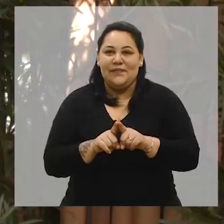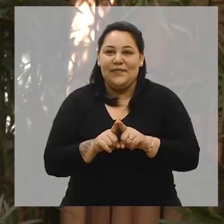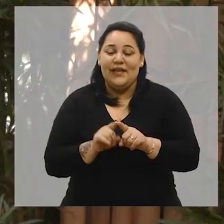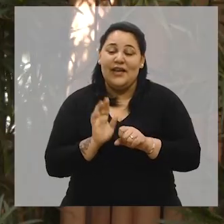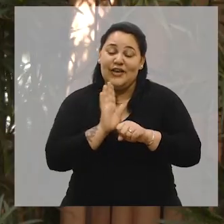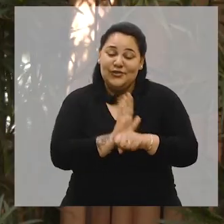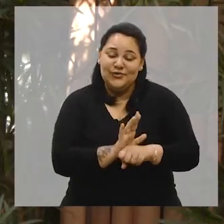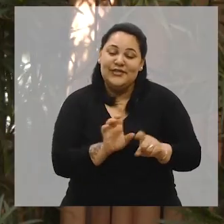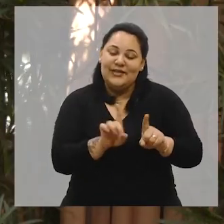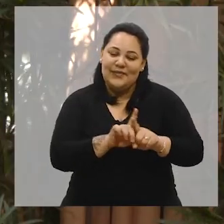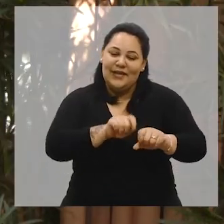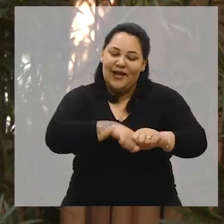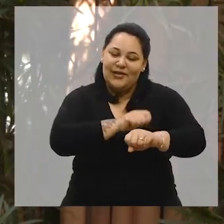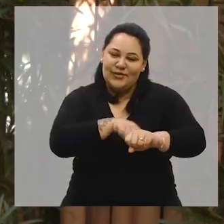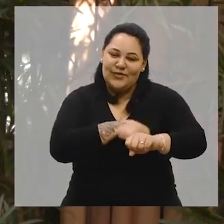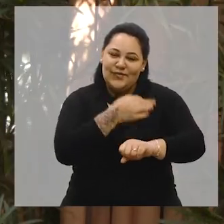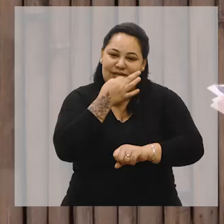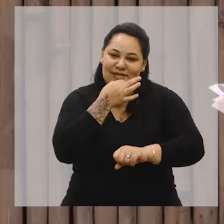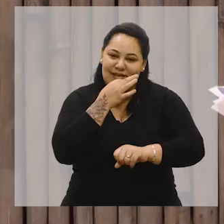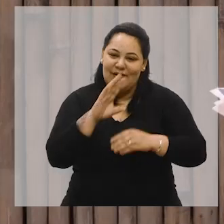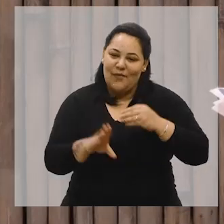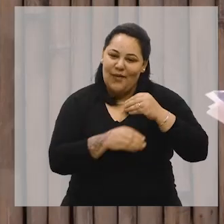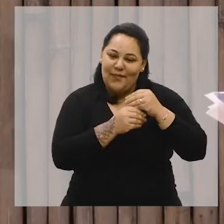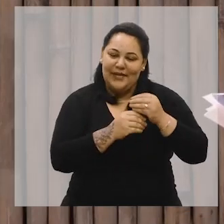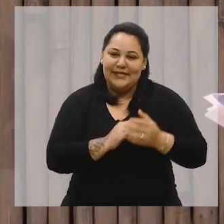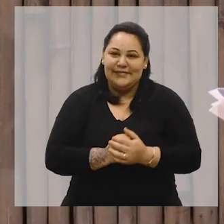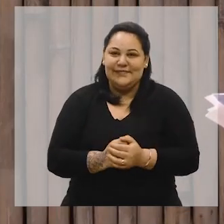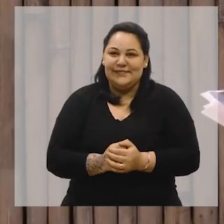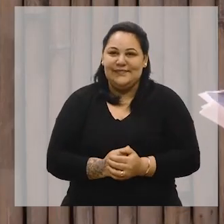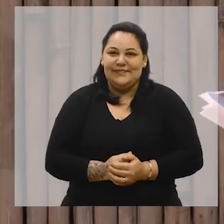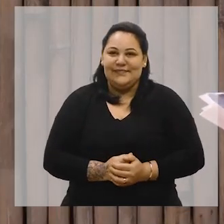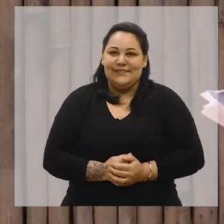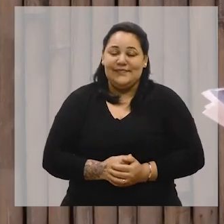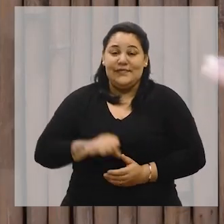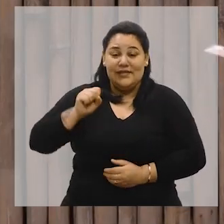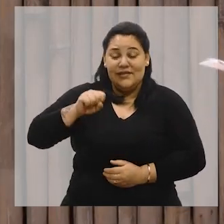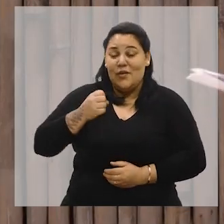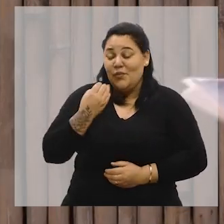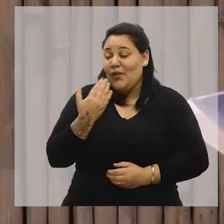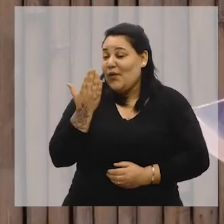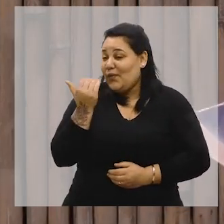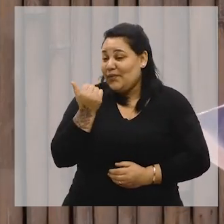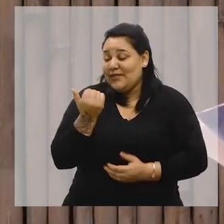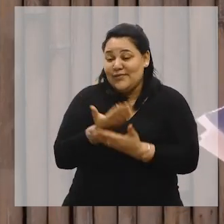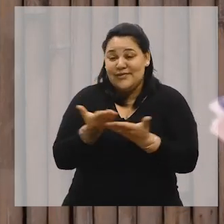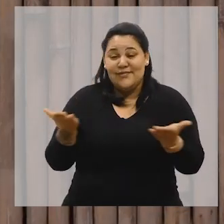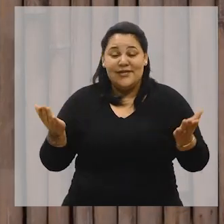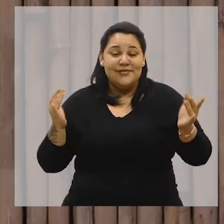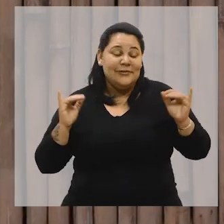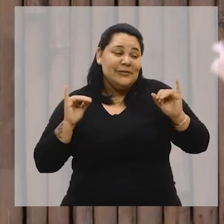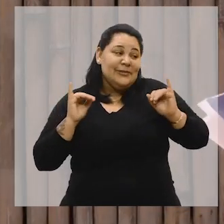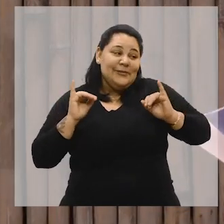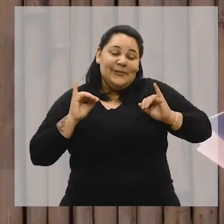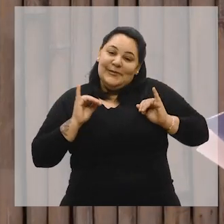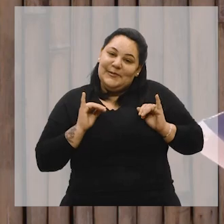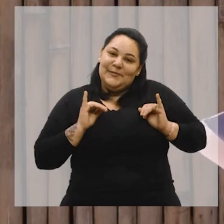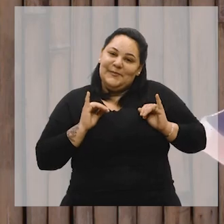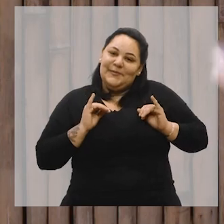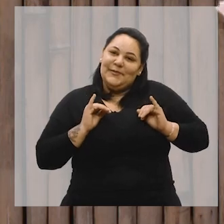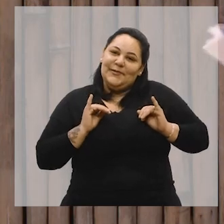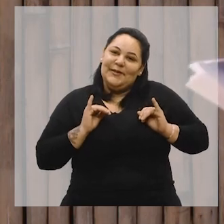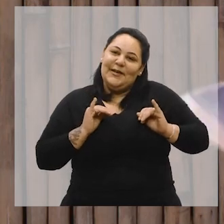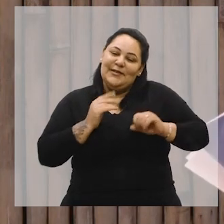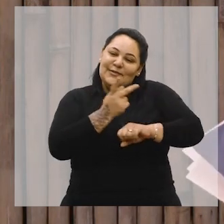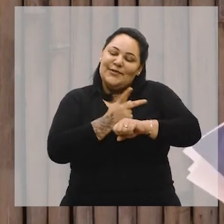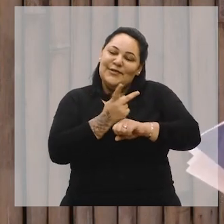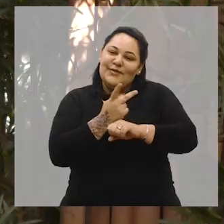na gastronomia também da cidade. Sim, ali é, né, uma boa gastronomia e um espaço aconchegante, que as pessoas procuram ao sair para se alimentar